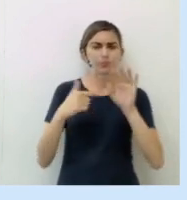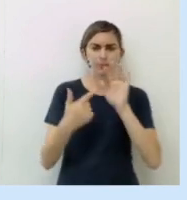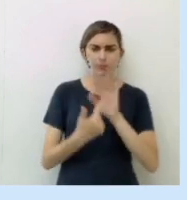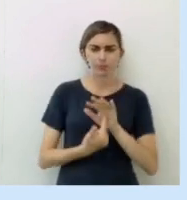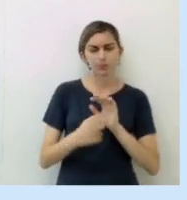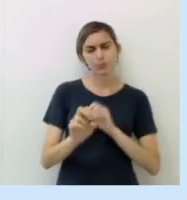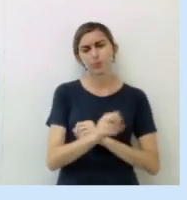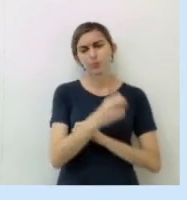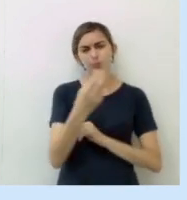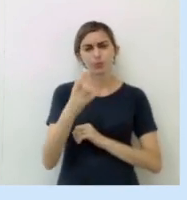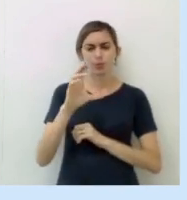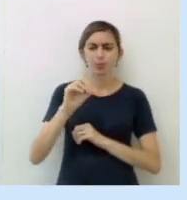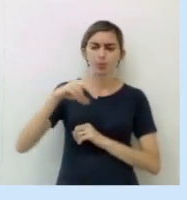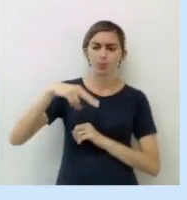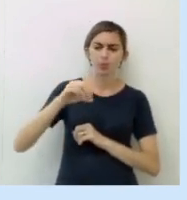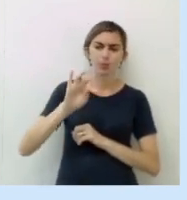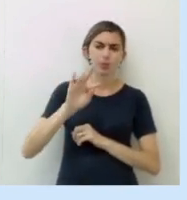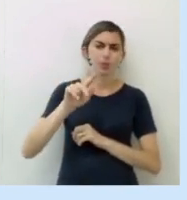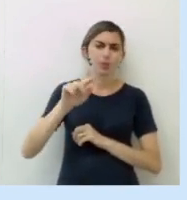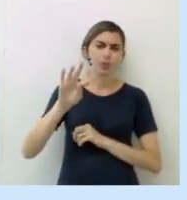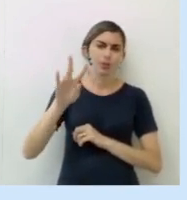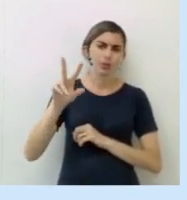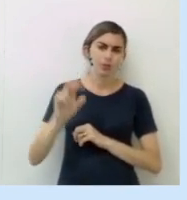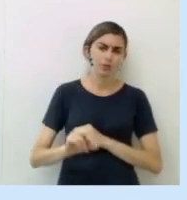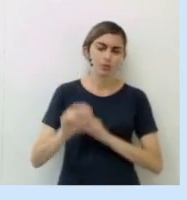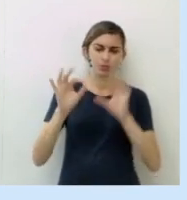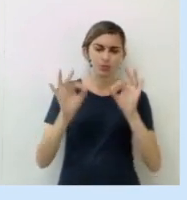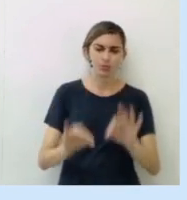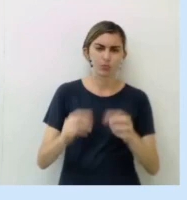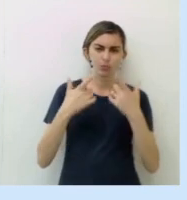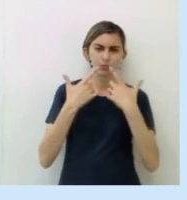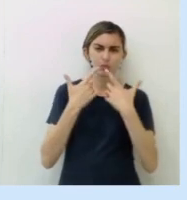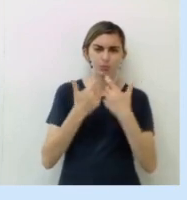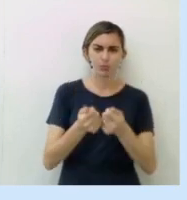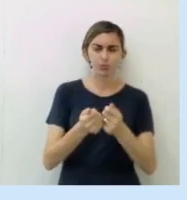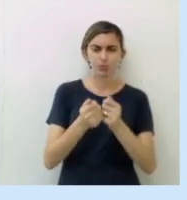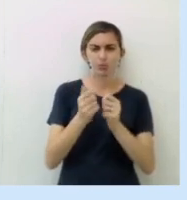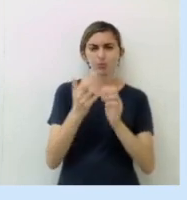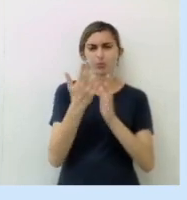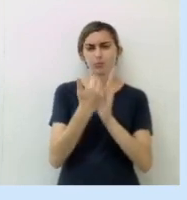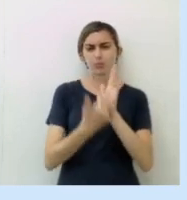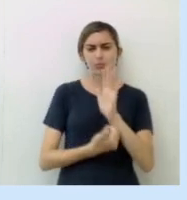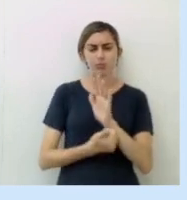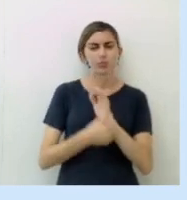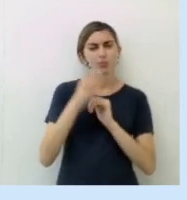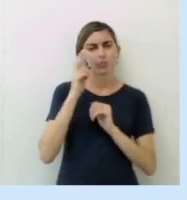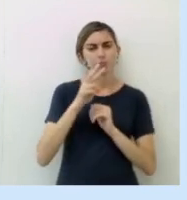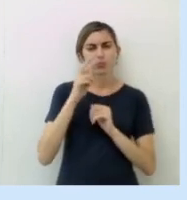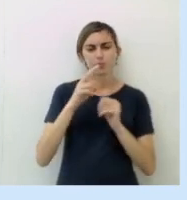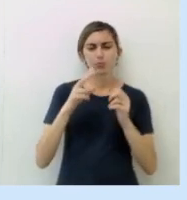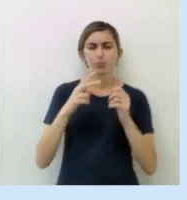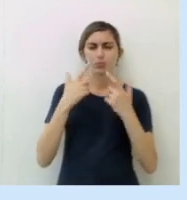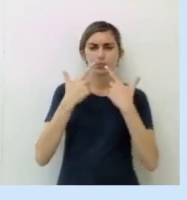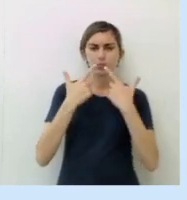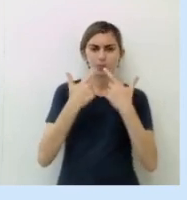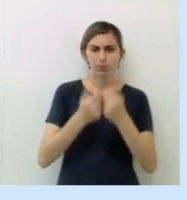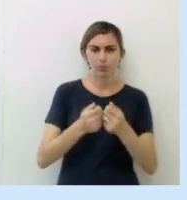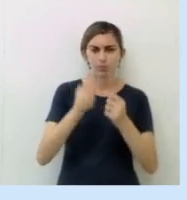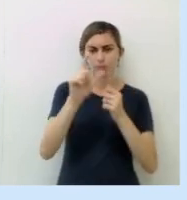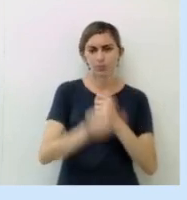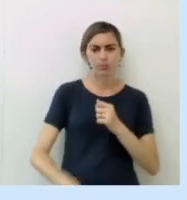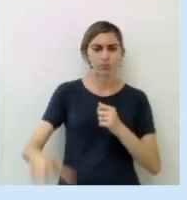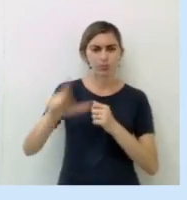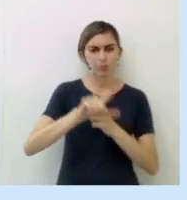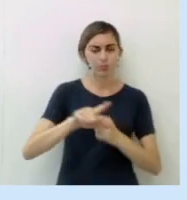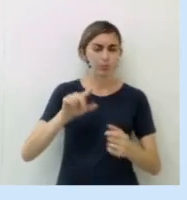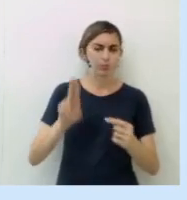metafórico ou conotativo é justamente o que? A linguagem figurada. Lembrar que a linguagem literária é uma